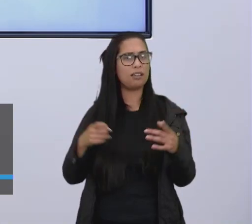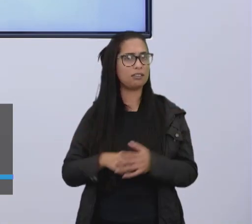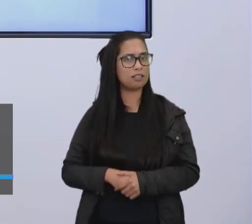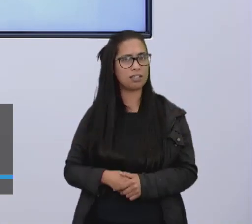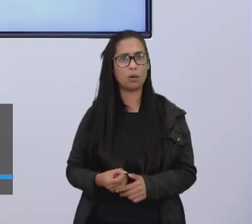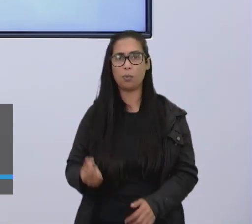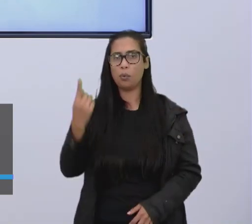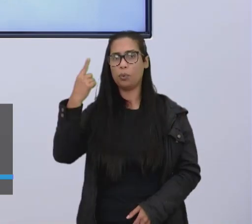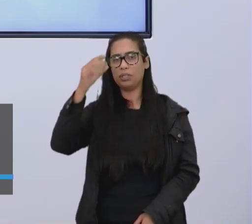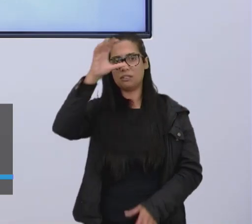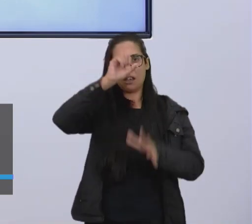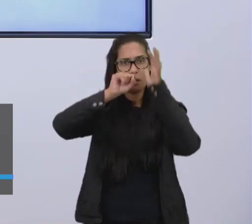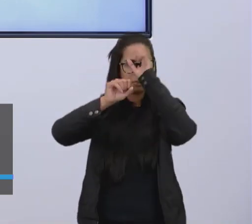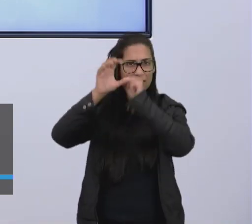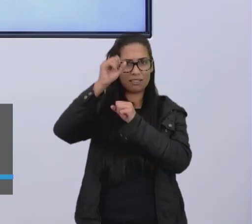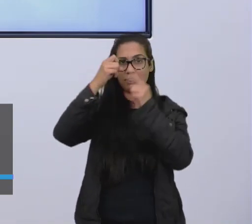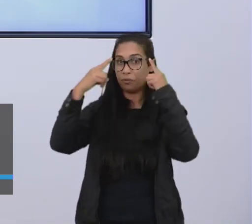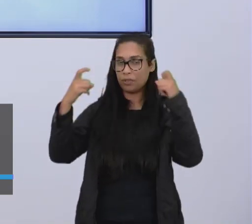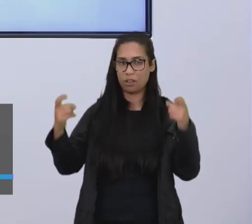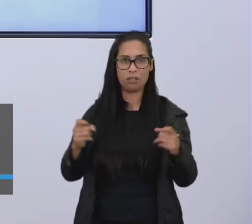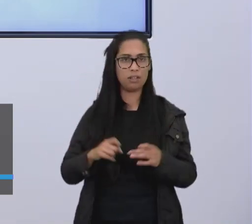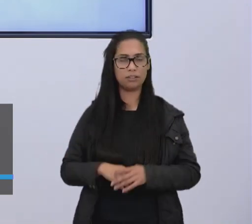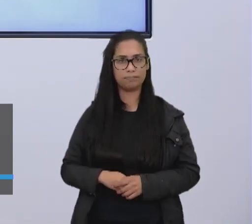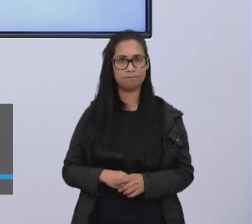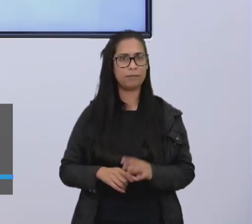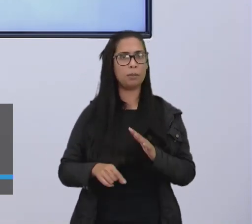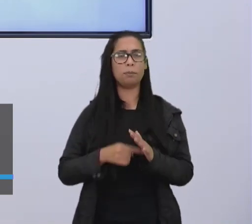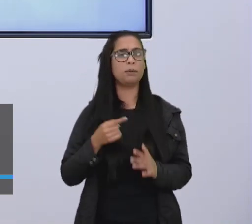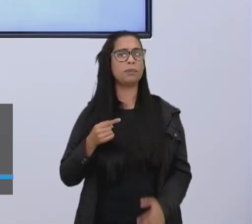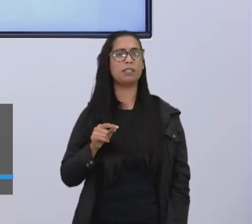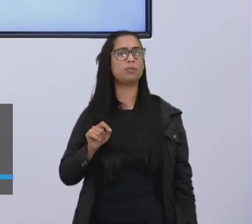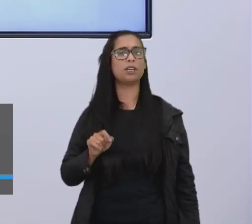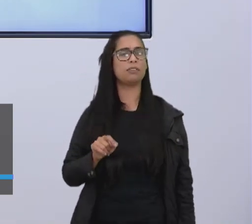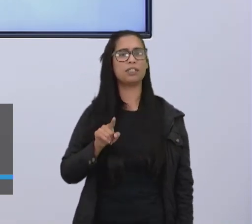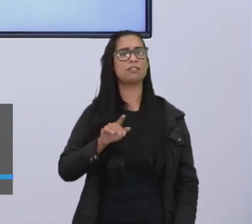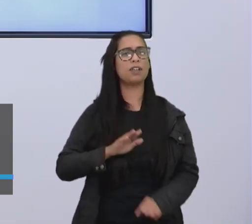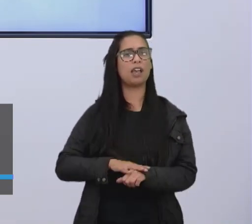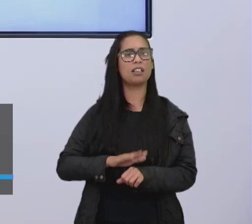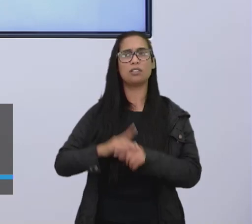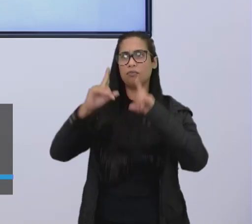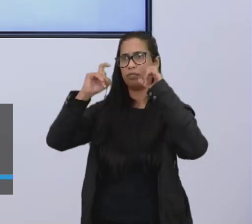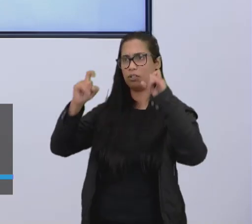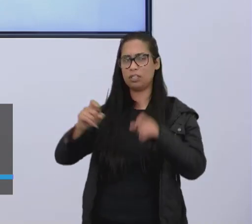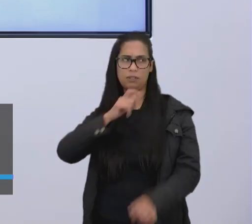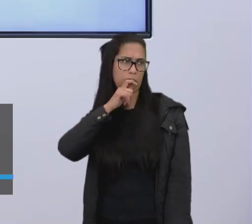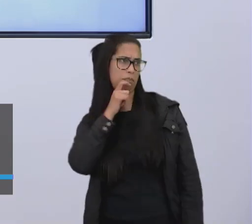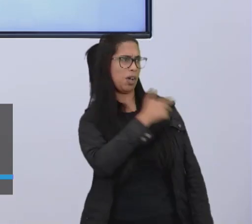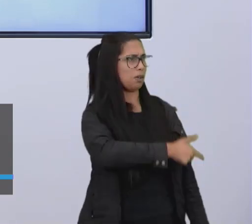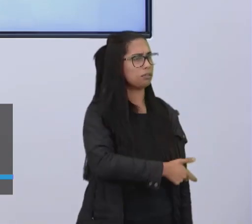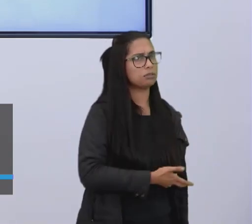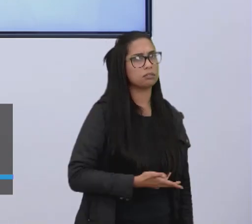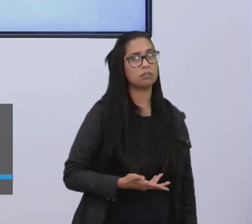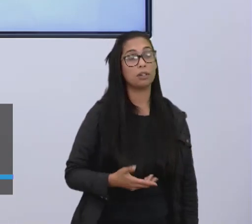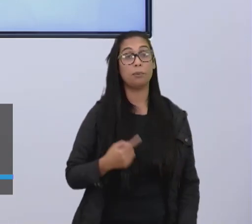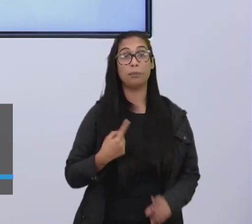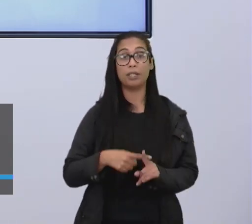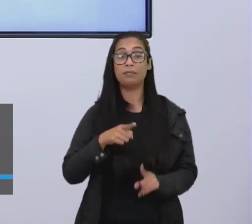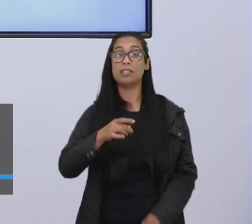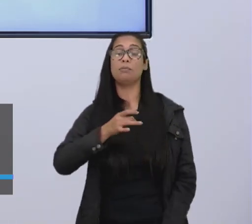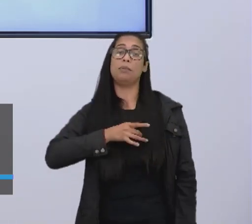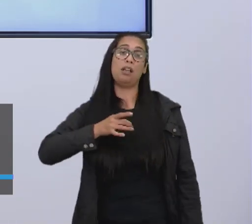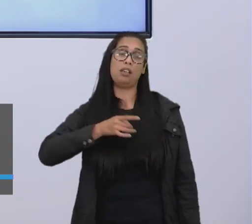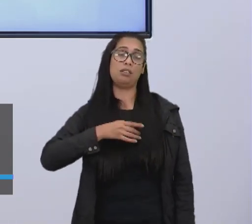pessoas, que a sua reação primeira é a violência. E se não a violência, esse